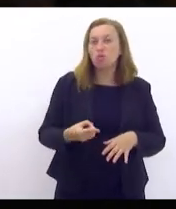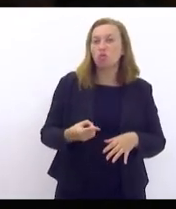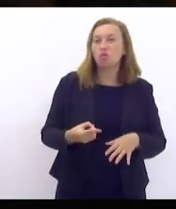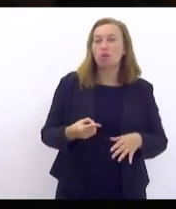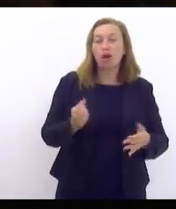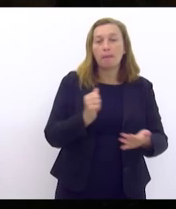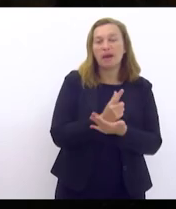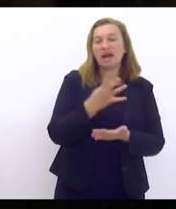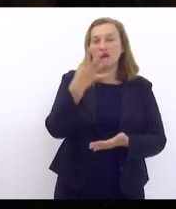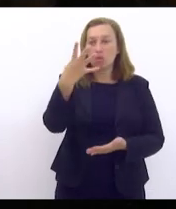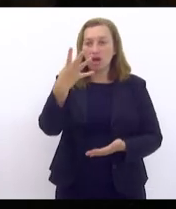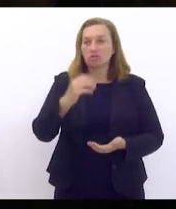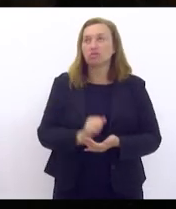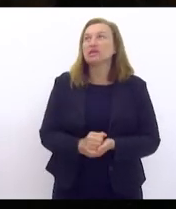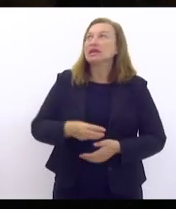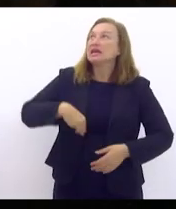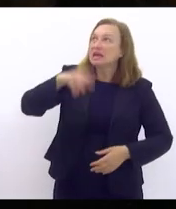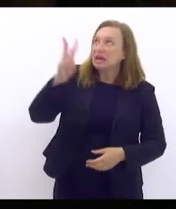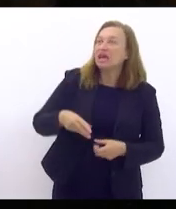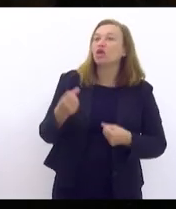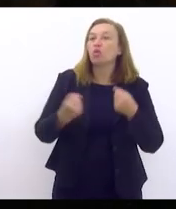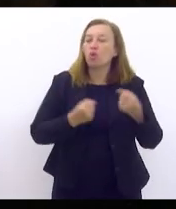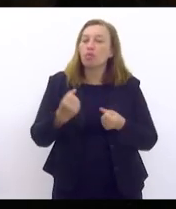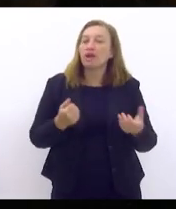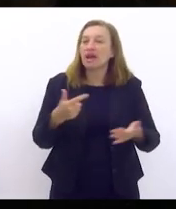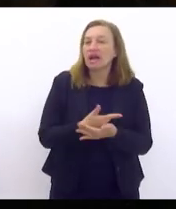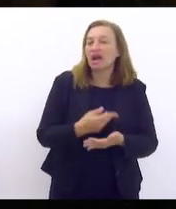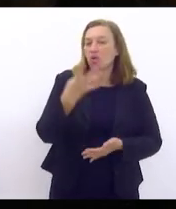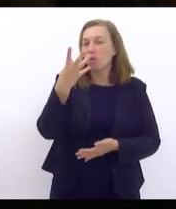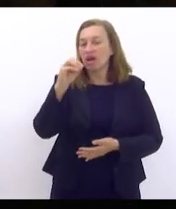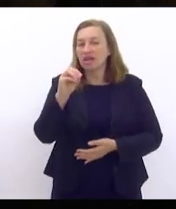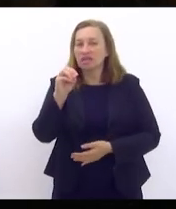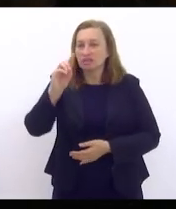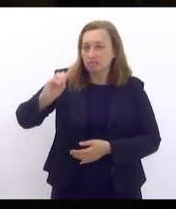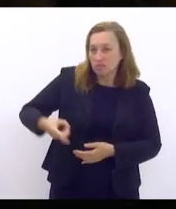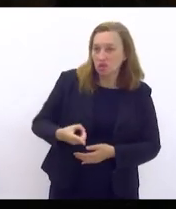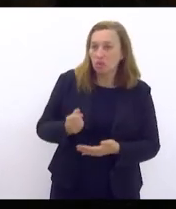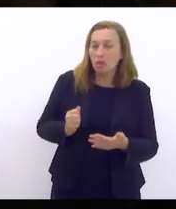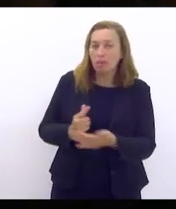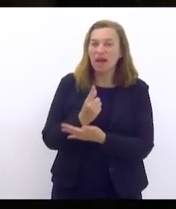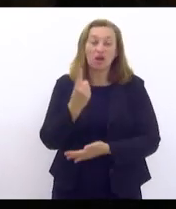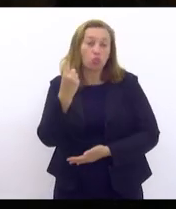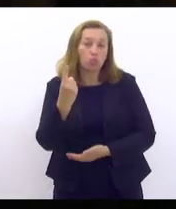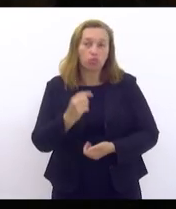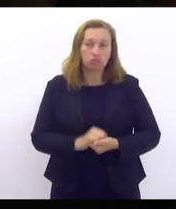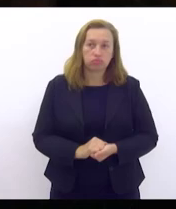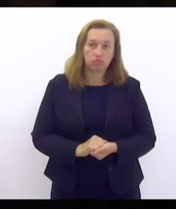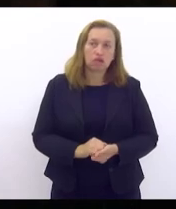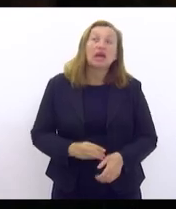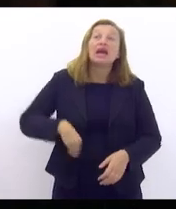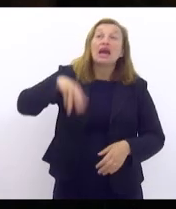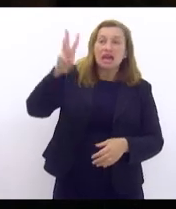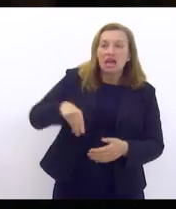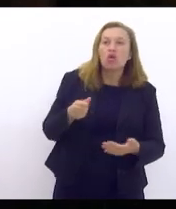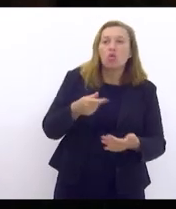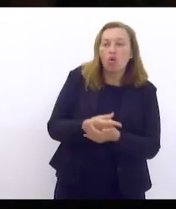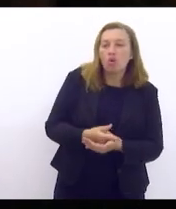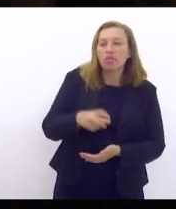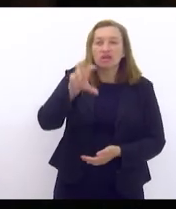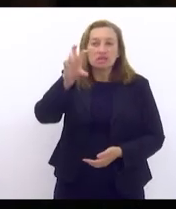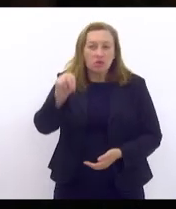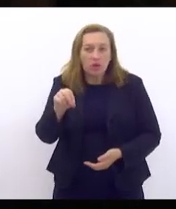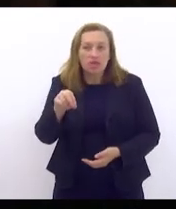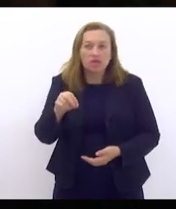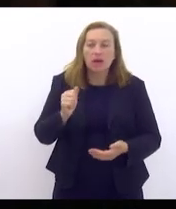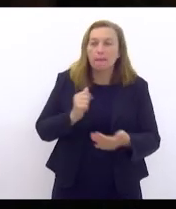carro abaixo de Mas mesmo 40 mil paga um Quem compra entre 40 50